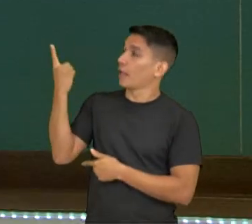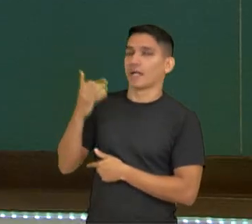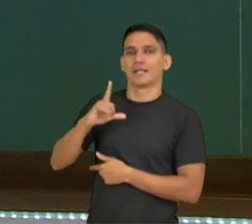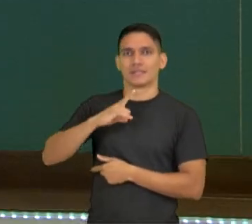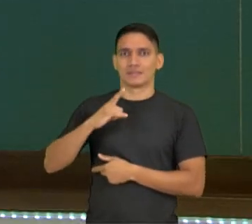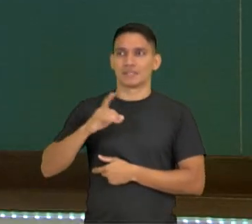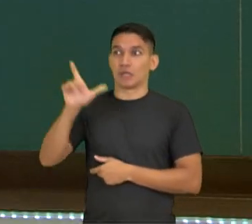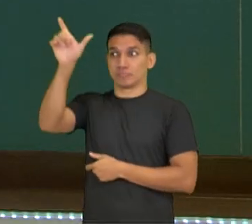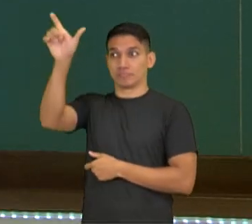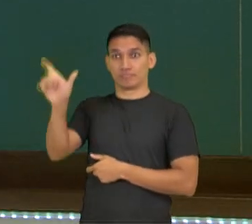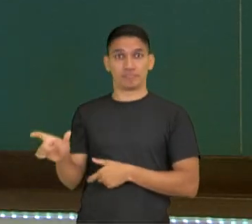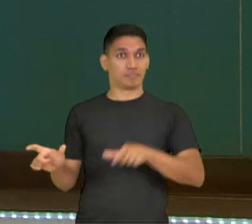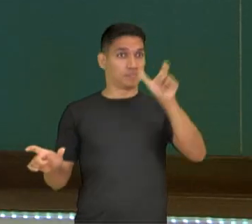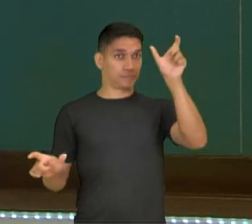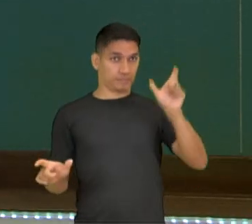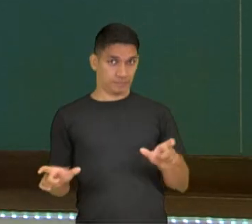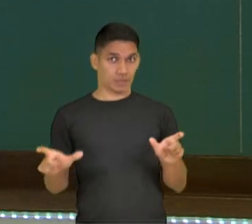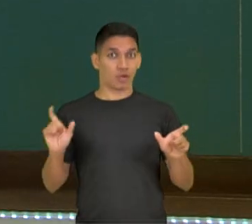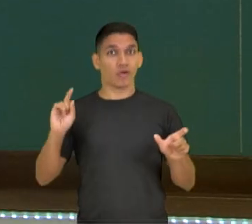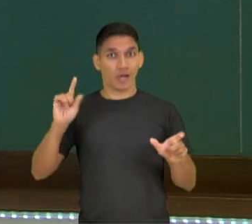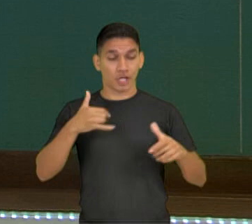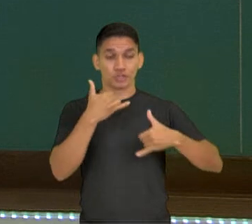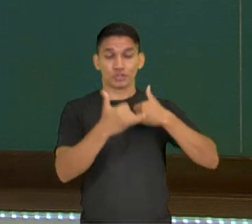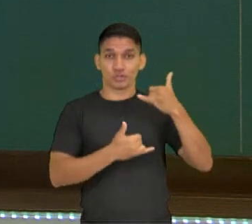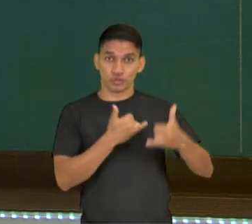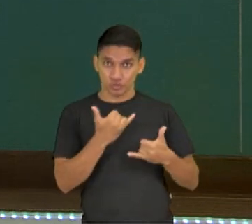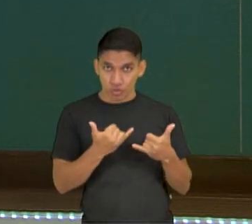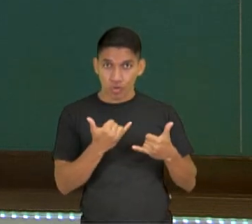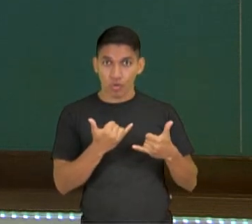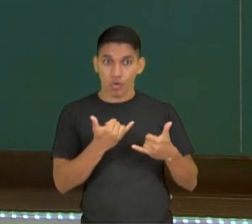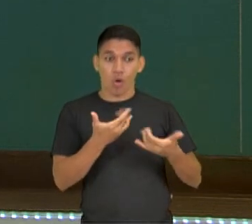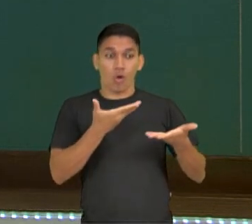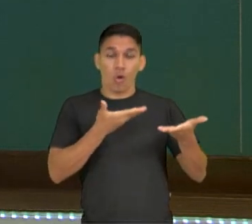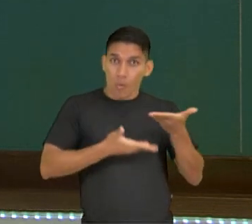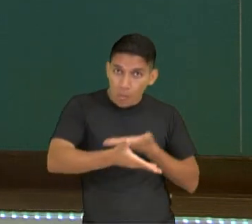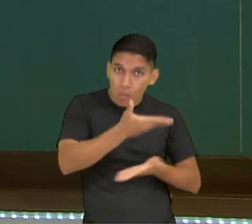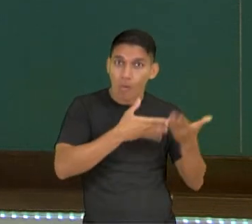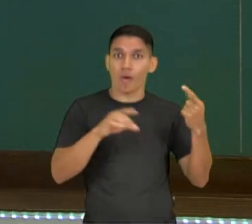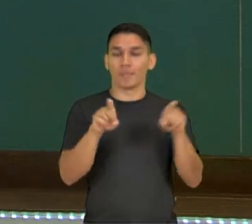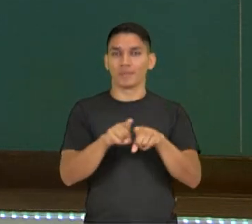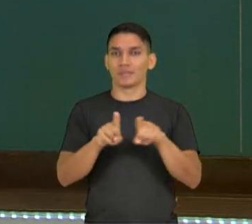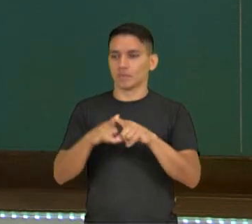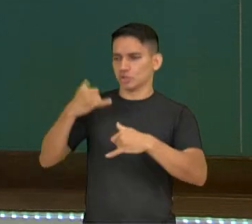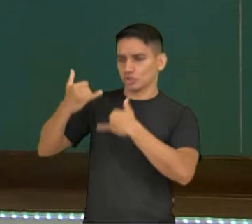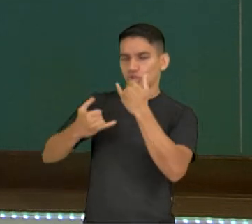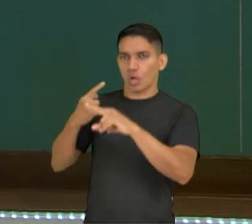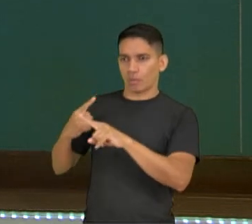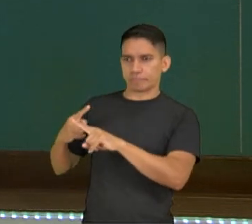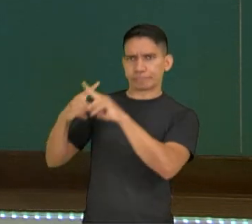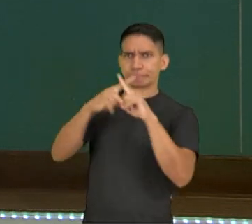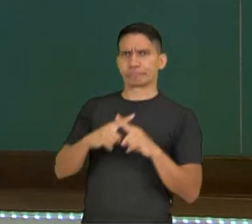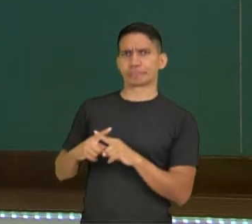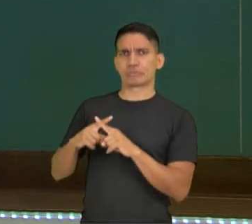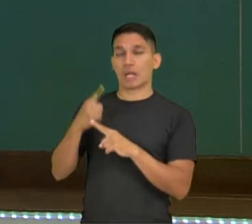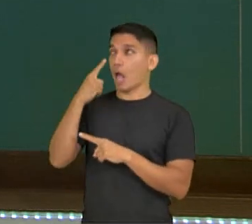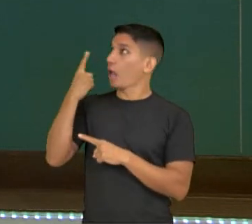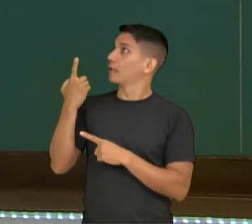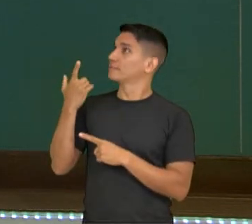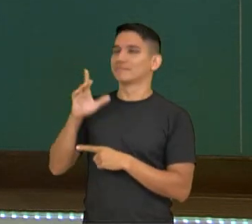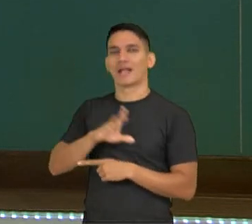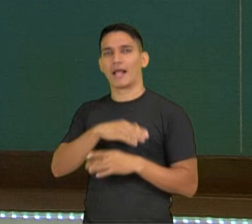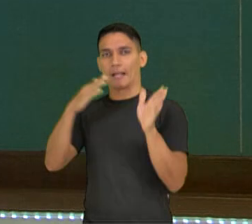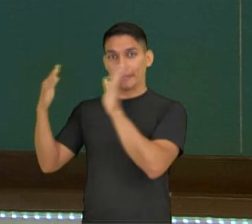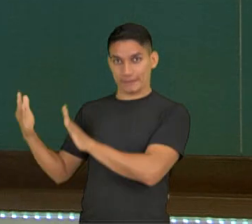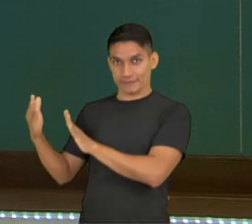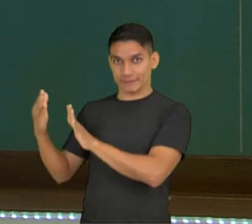A gente vai ver a diferença dos jogos cooperativos e os jogos competitivos diante de alguns tópicos. A gente vai ver quais são